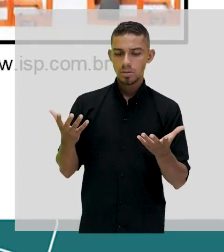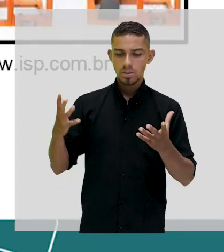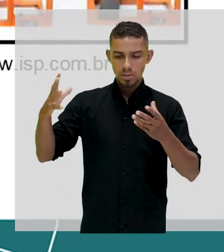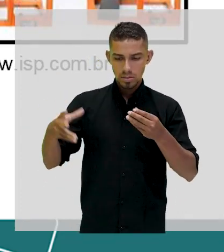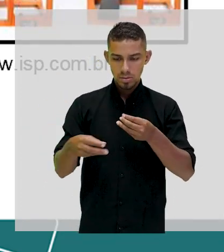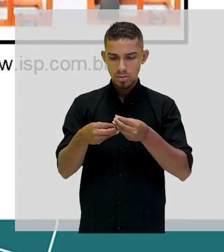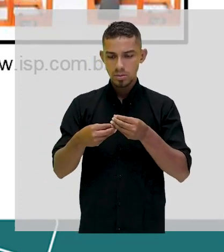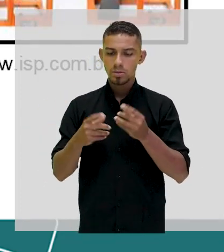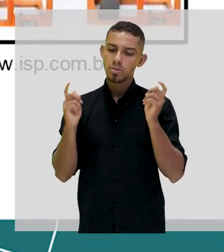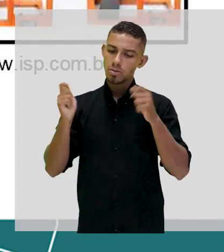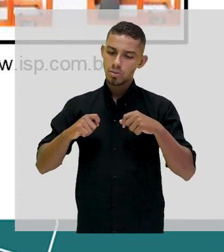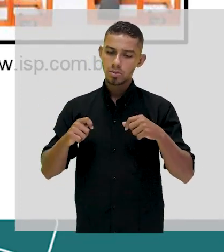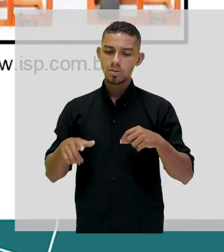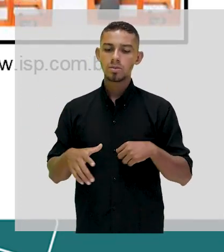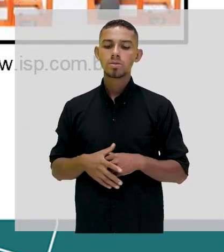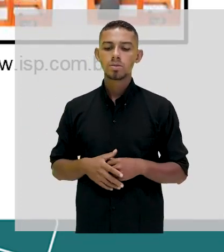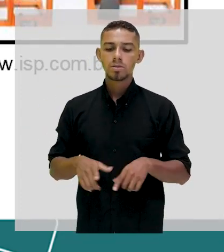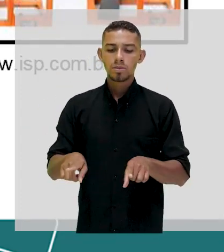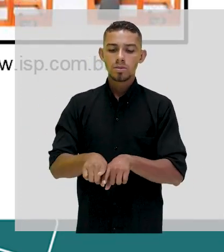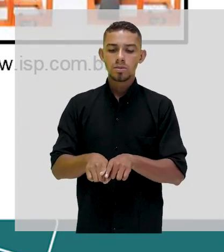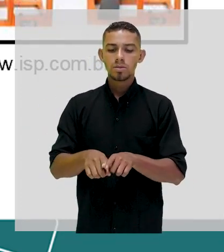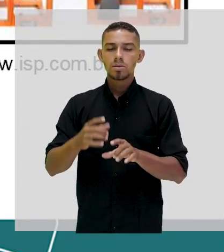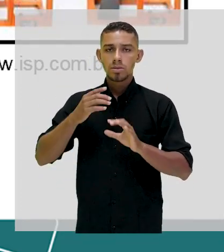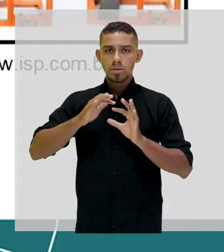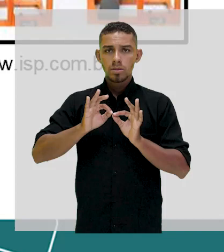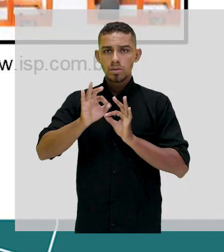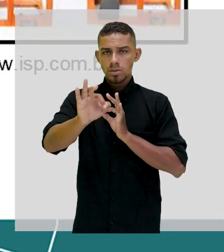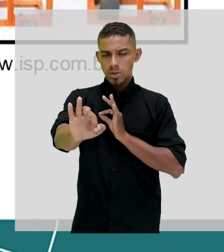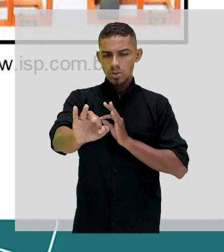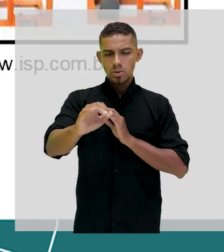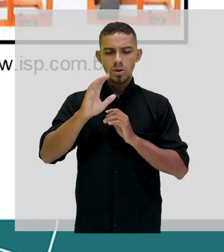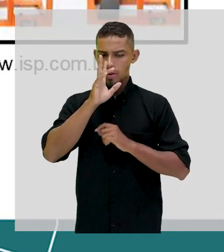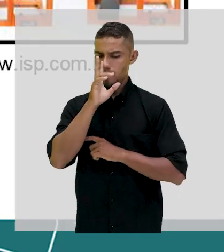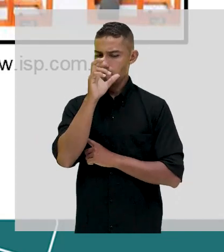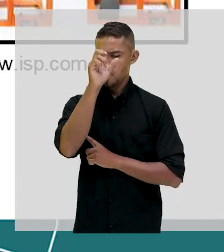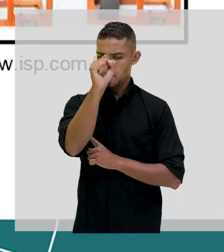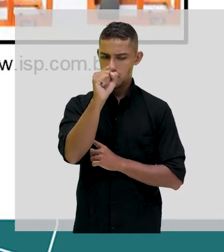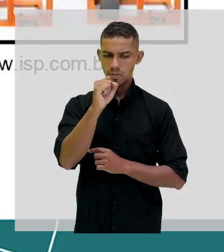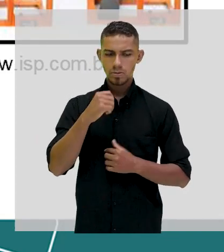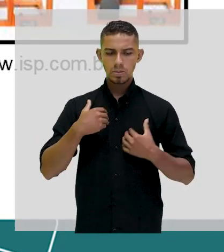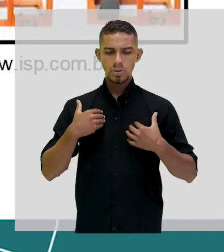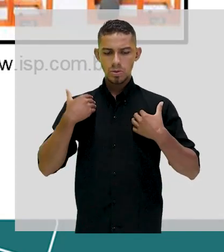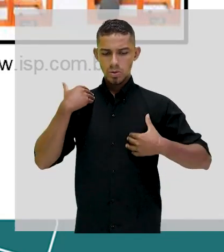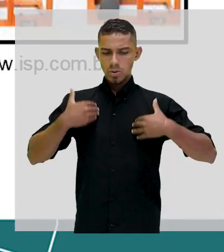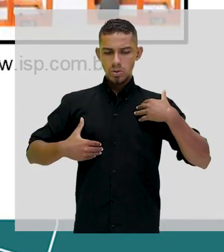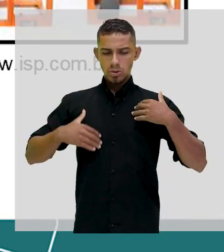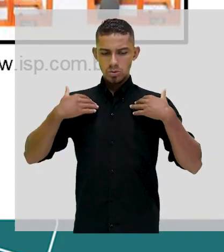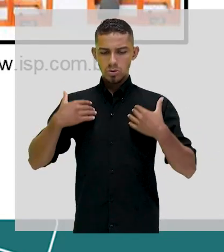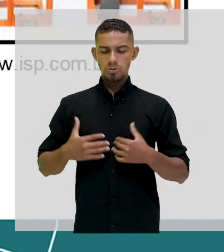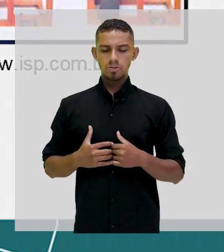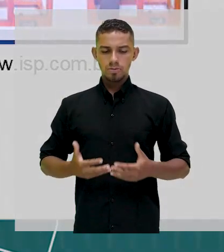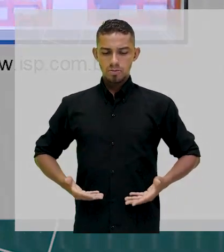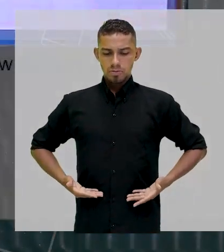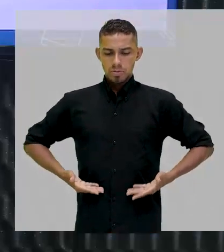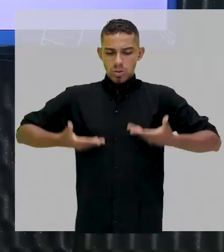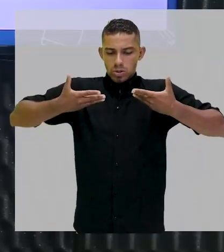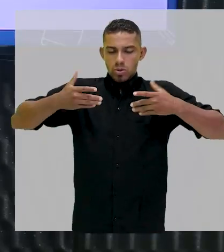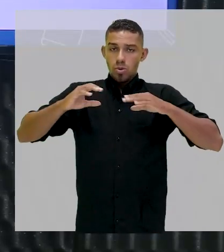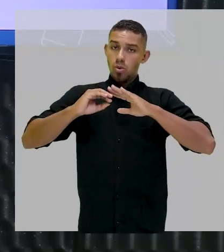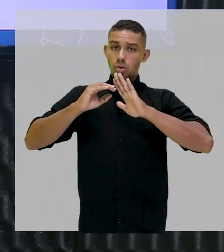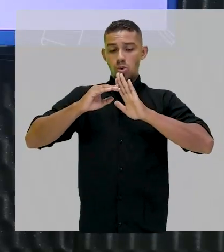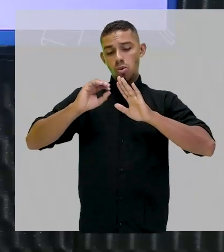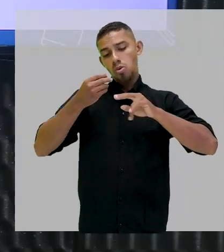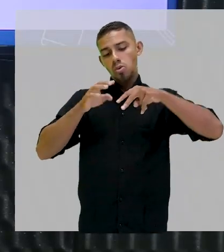é possível trabalhar alongamentos e exercícios de fortalecimento do tronco, membros superiores ou